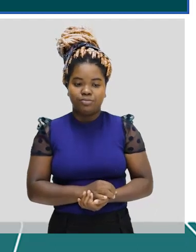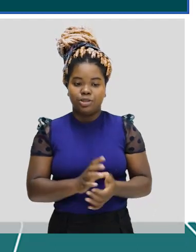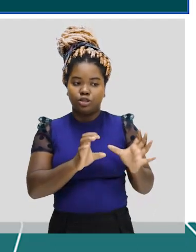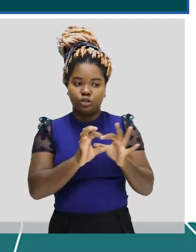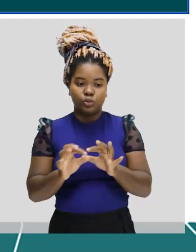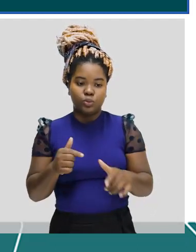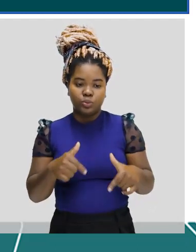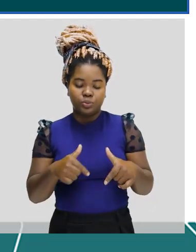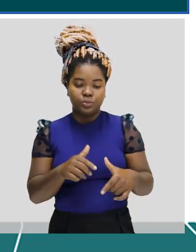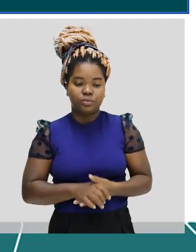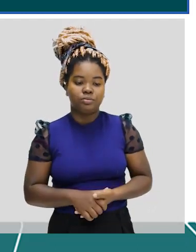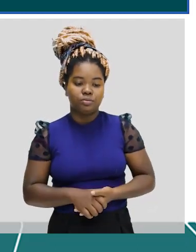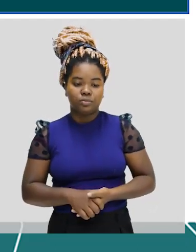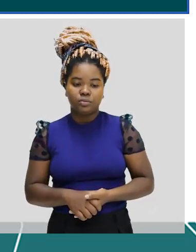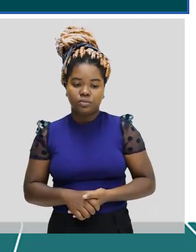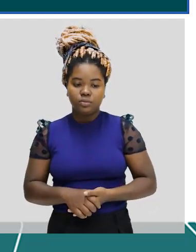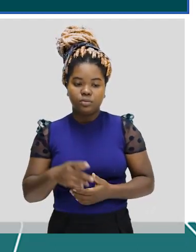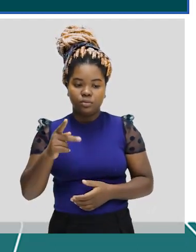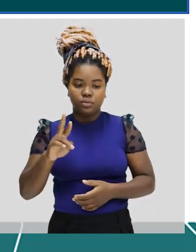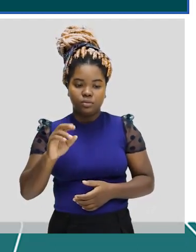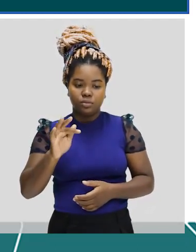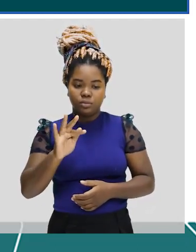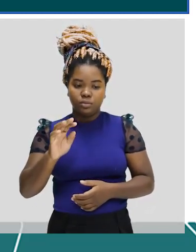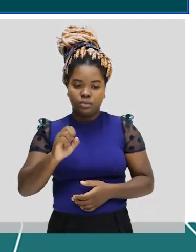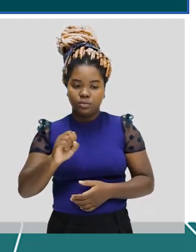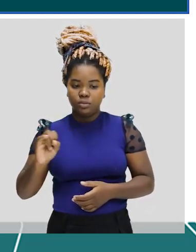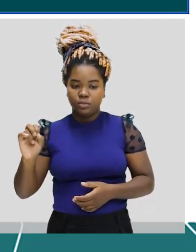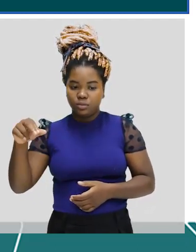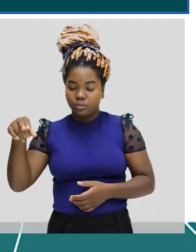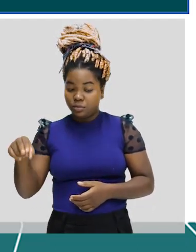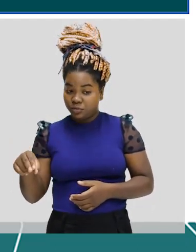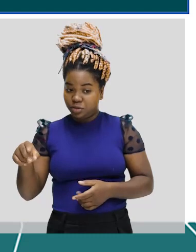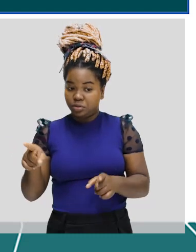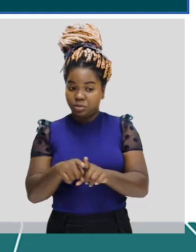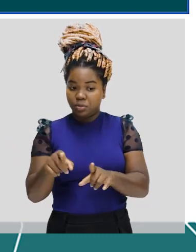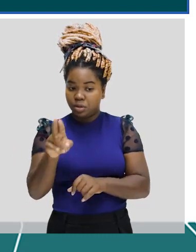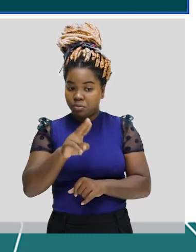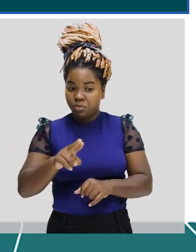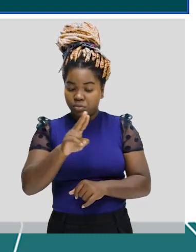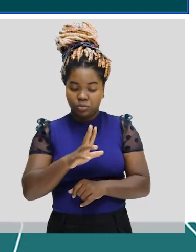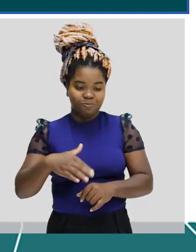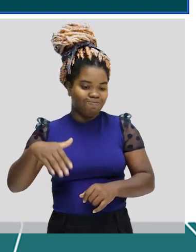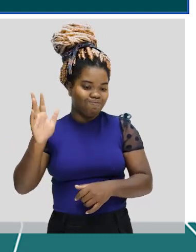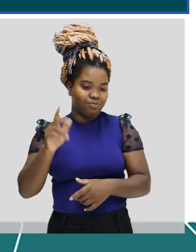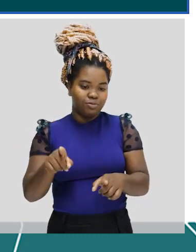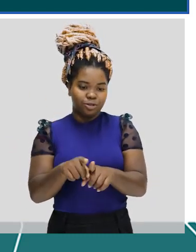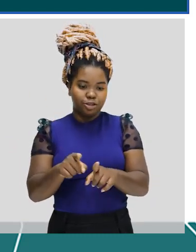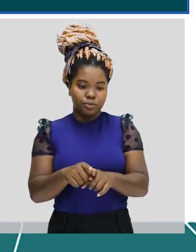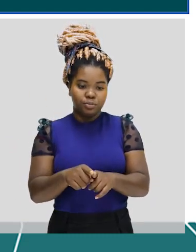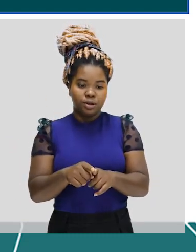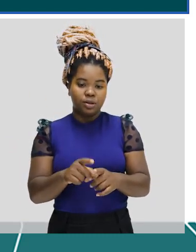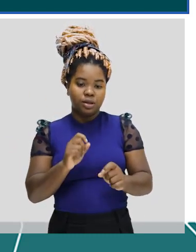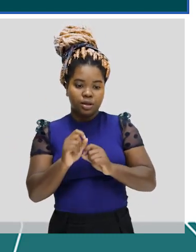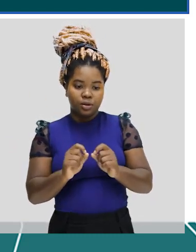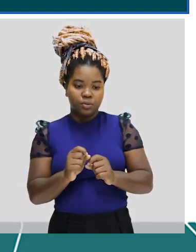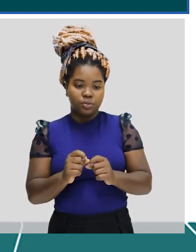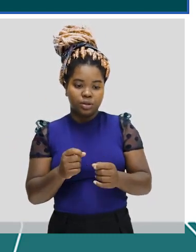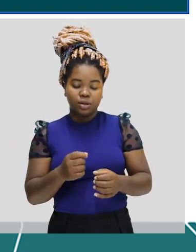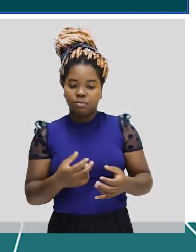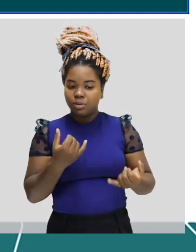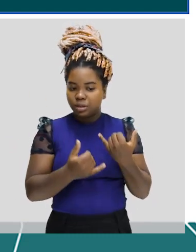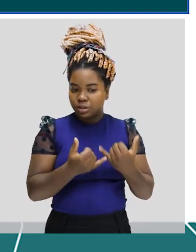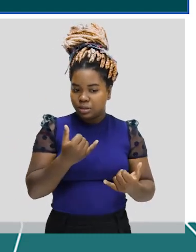faz. Profession também é um termo muito utilizado que muitas vezes é visto como sinônimo de occupation.